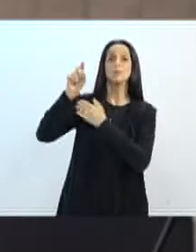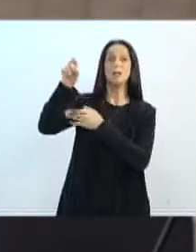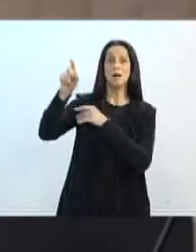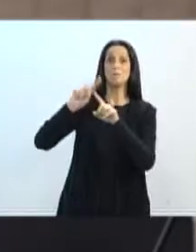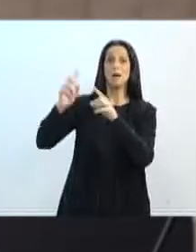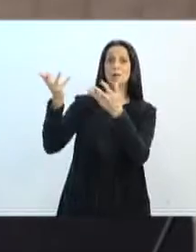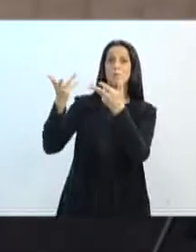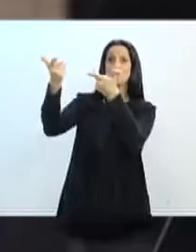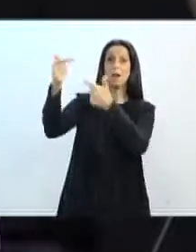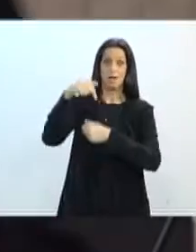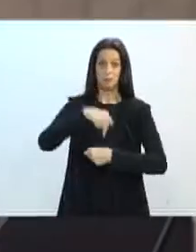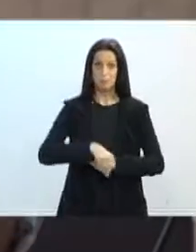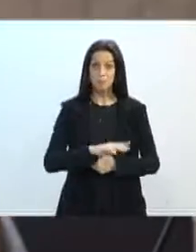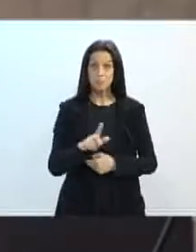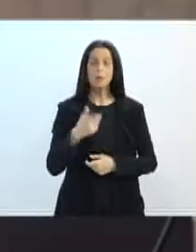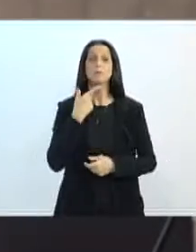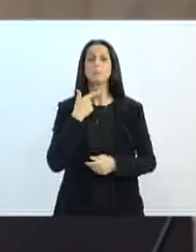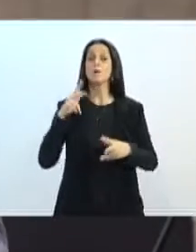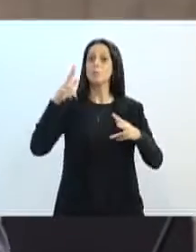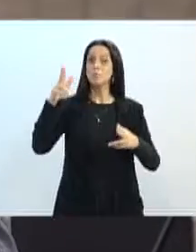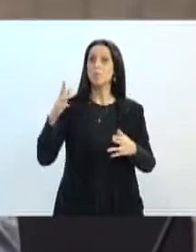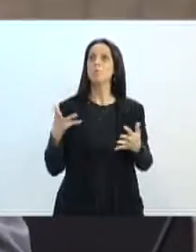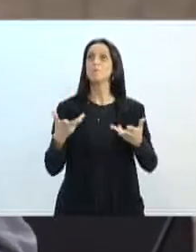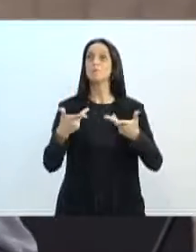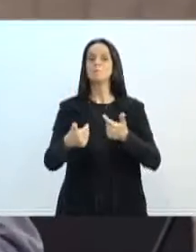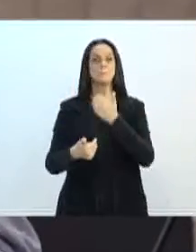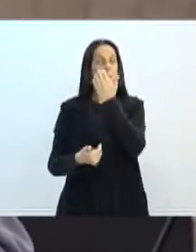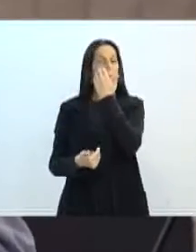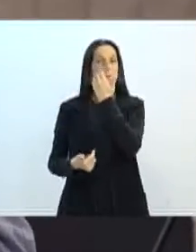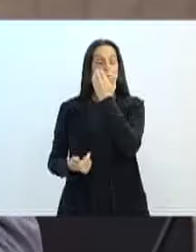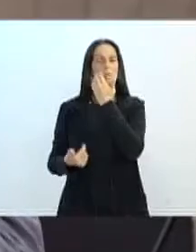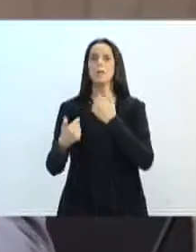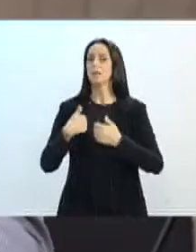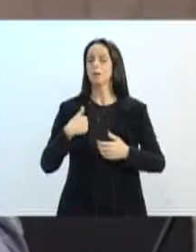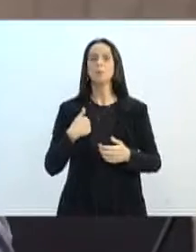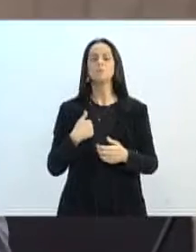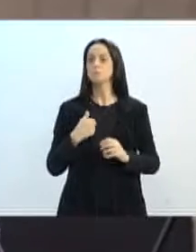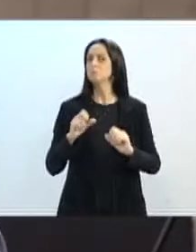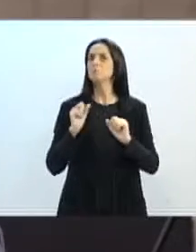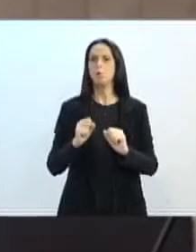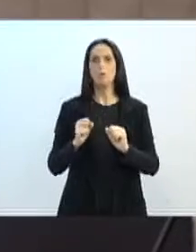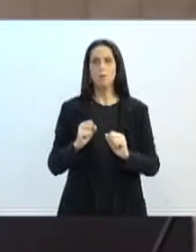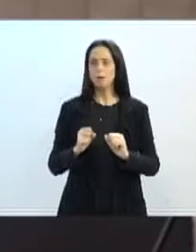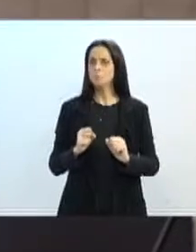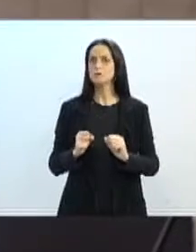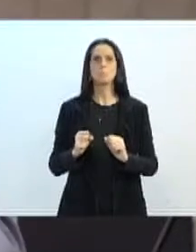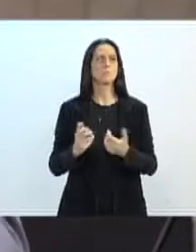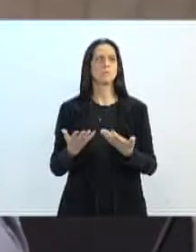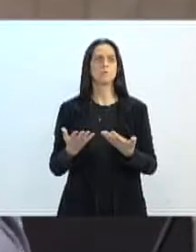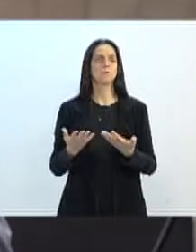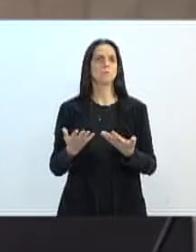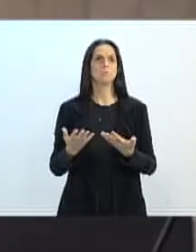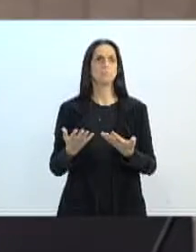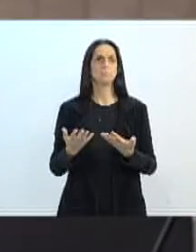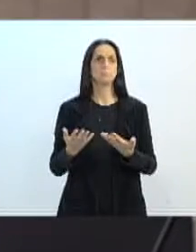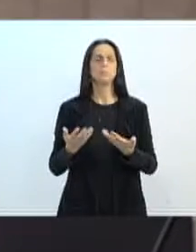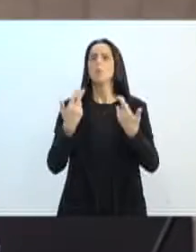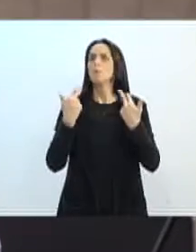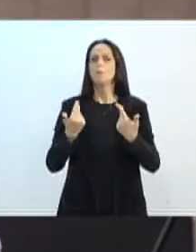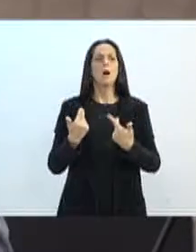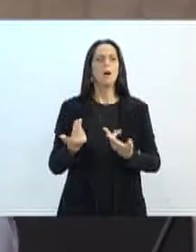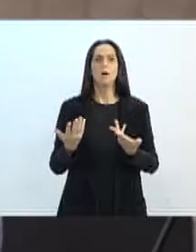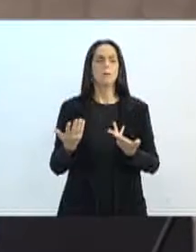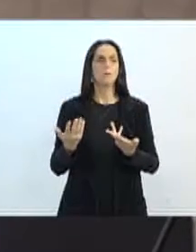queremos a mesma qualidade aqui. Eu tenho certeza, vereadora Silmara, que ninguém se importaria de fazer absolutamente nenhum aporte financeiro ou pensar no mecanismo